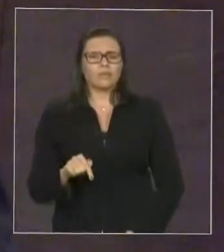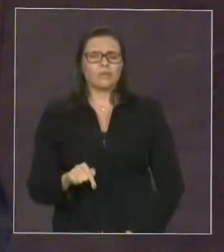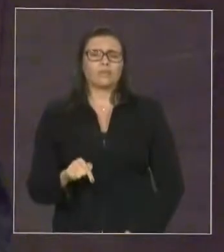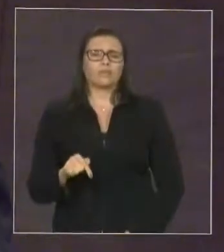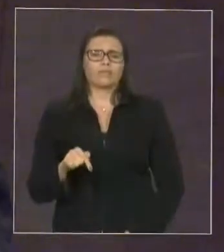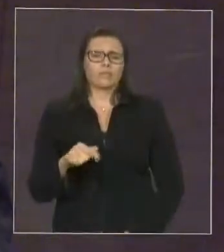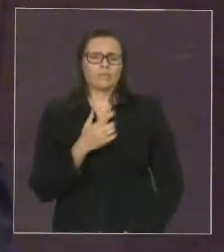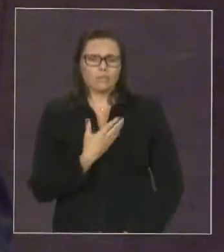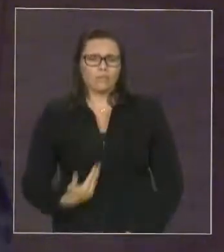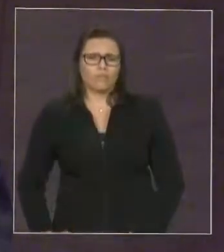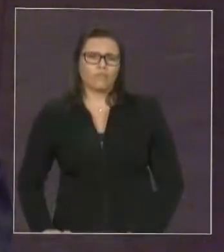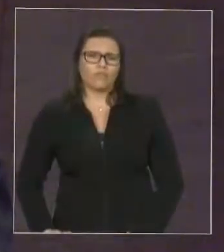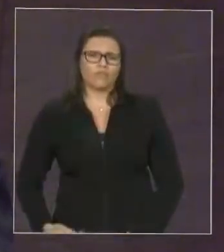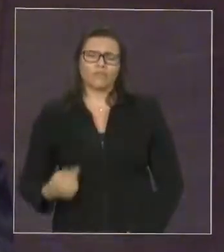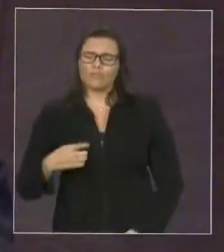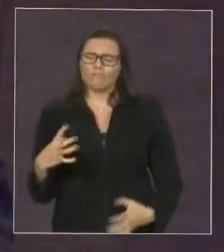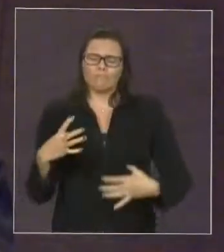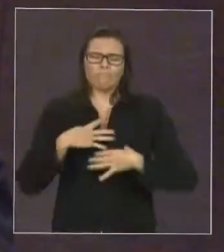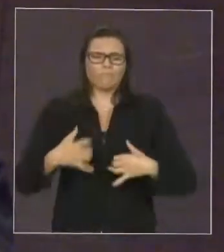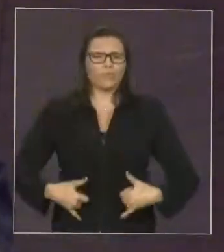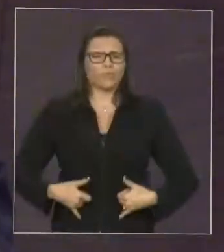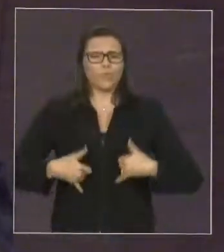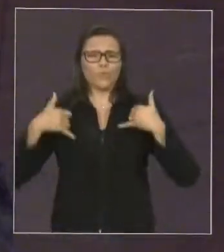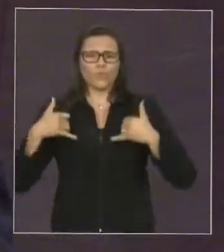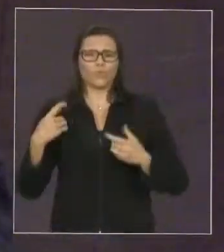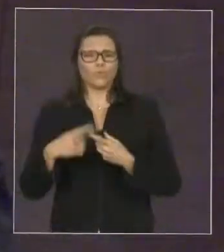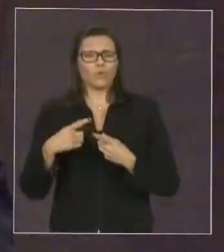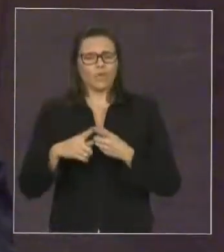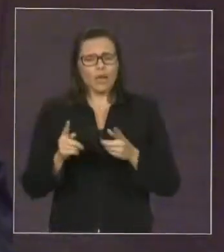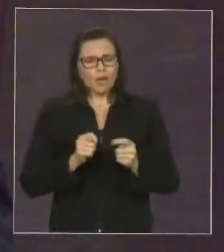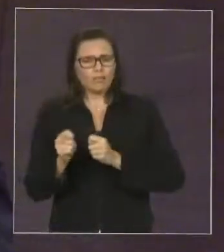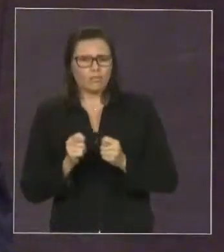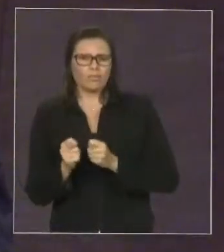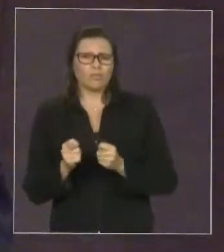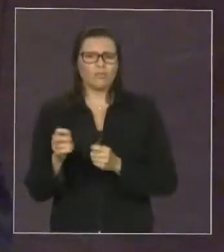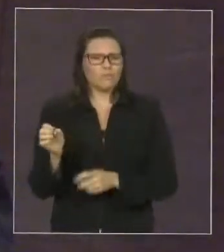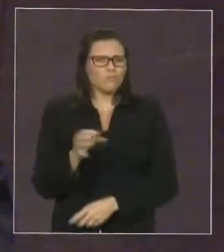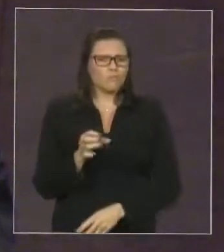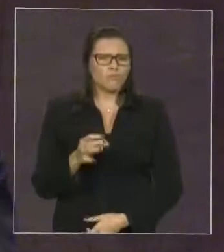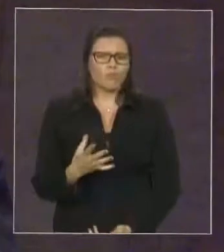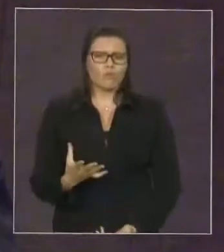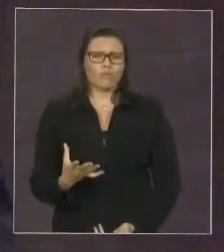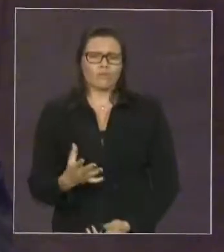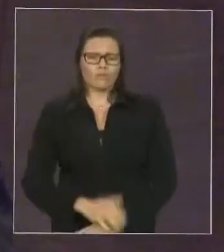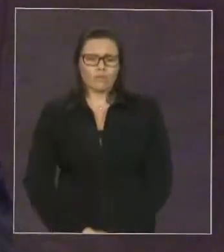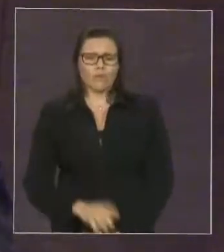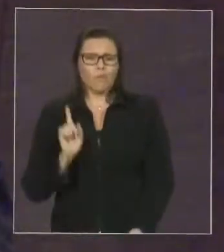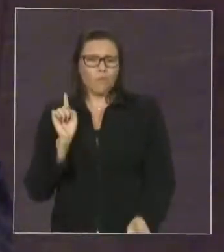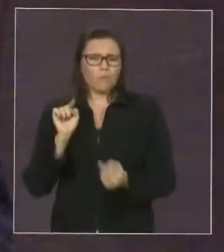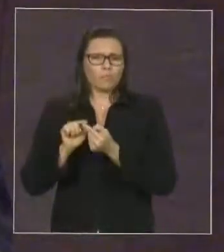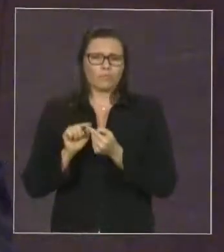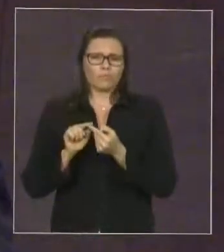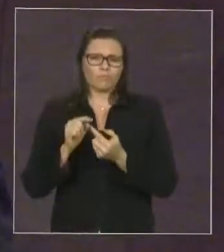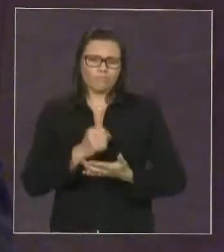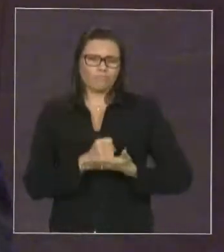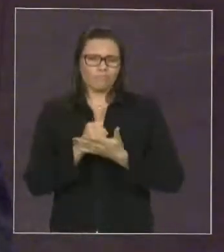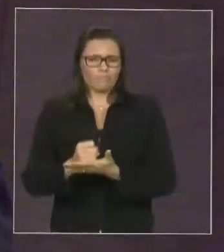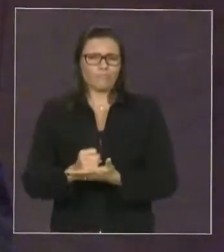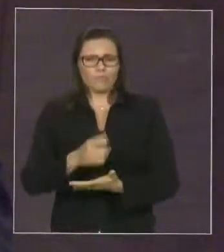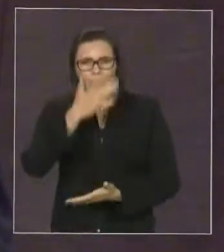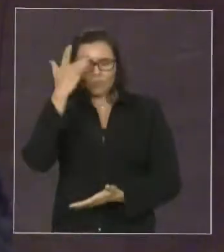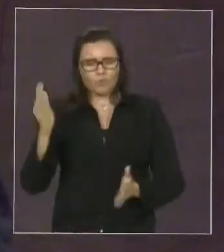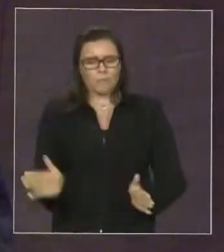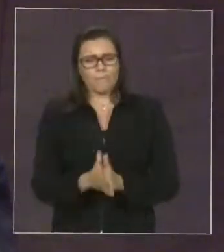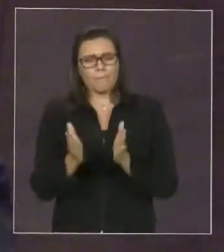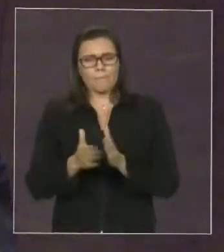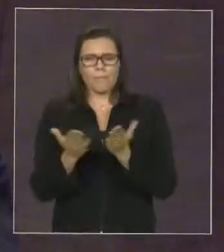orgulha com essa administração progressiva, moderna e em benefício dos mais carentes. Muito obrigado,